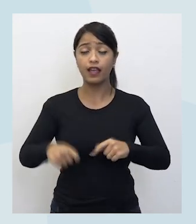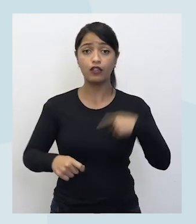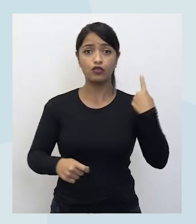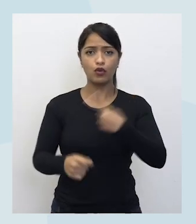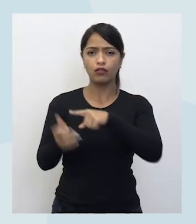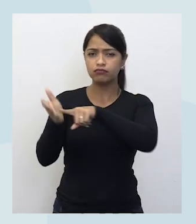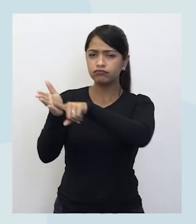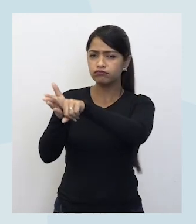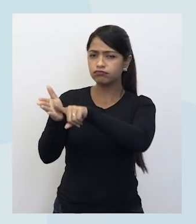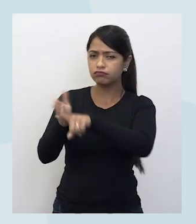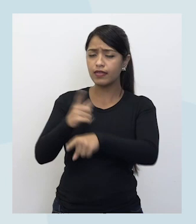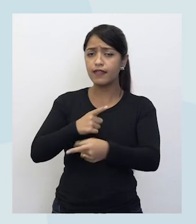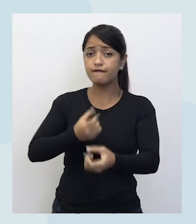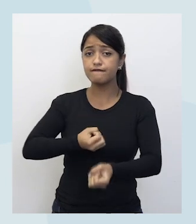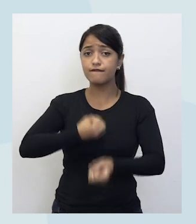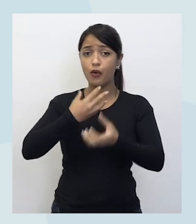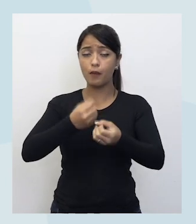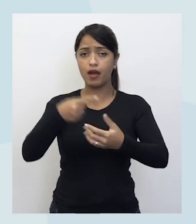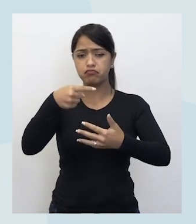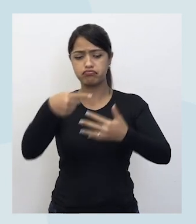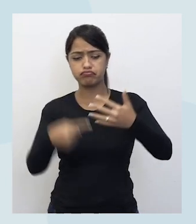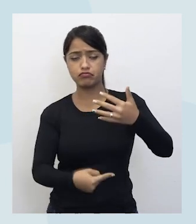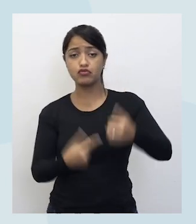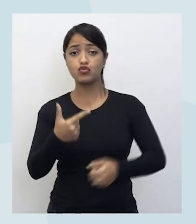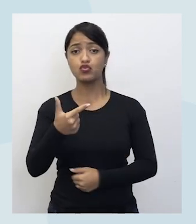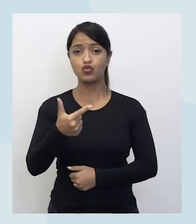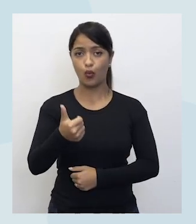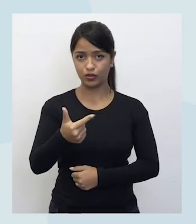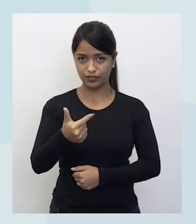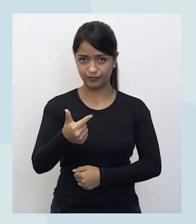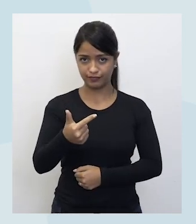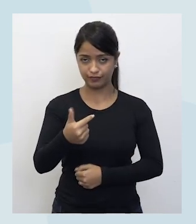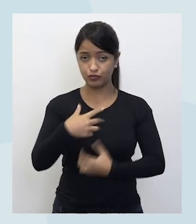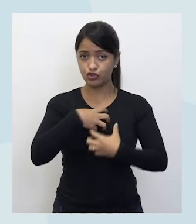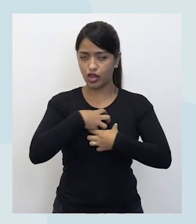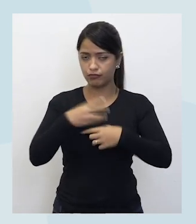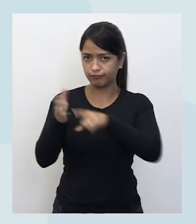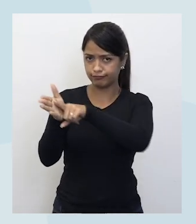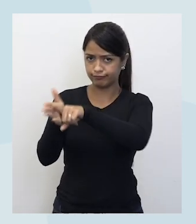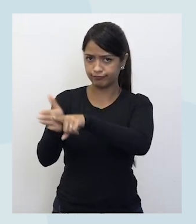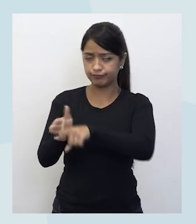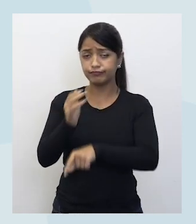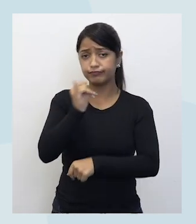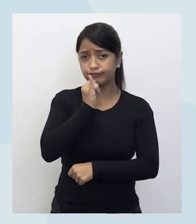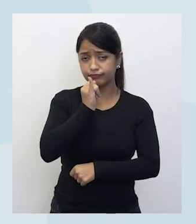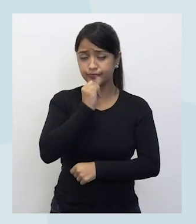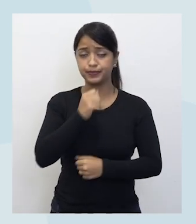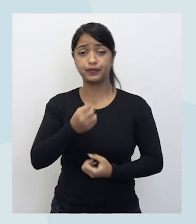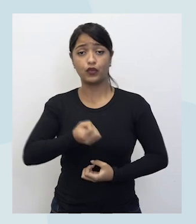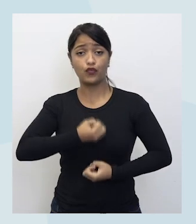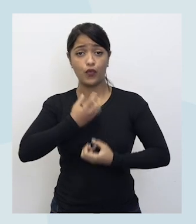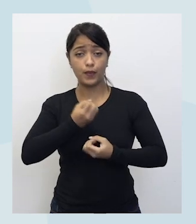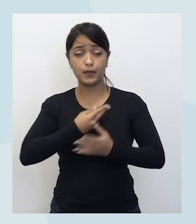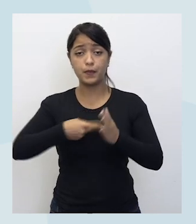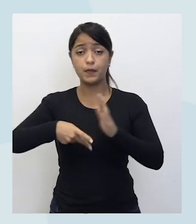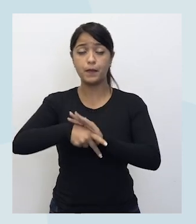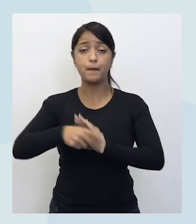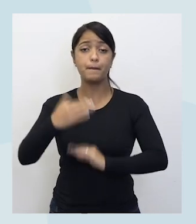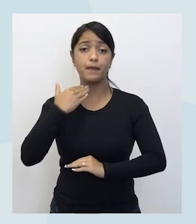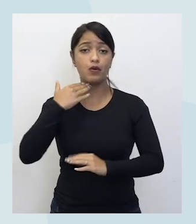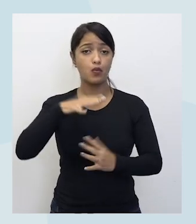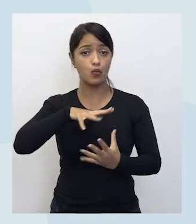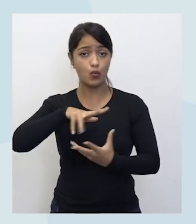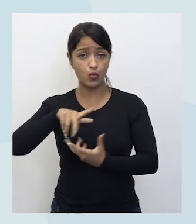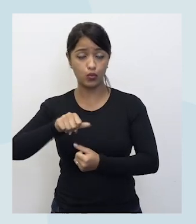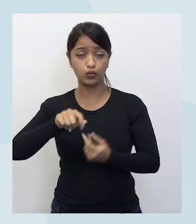12 dados, 12 frentes diferentes de análise, como, por exemplo, dados do Banco Mundial, do Fórum